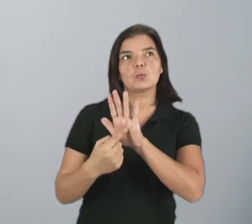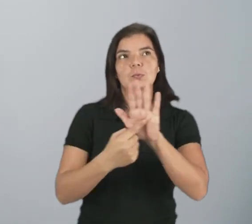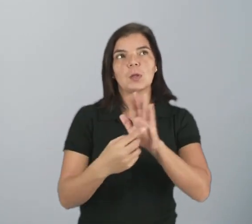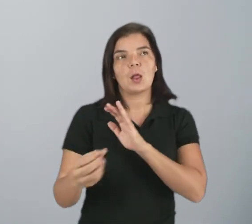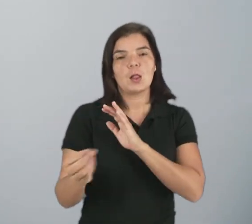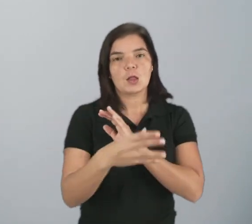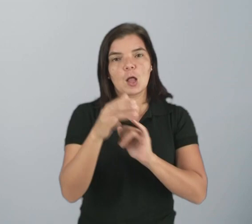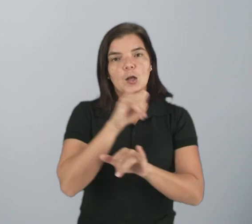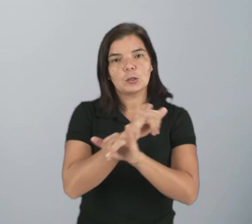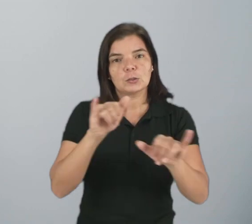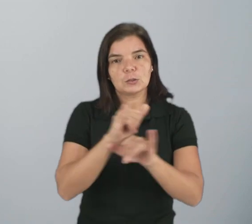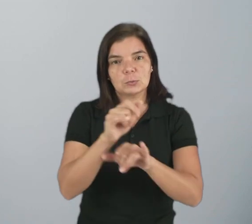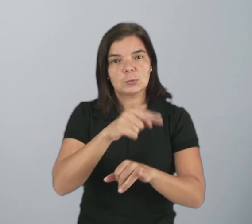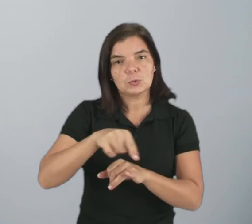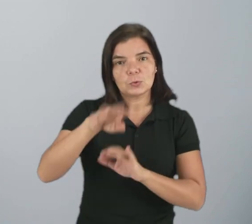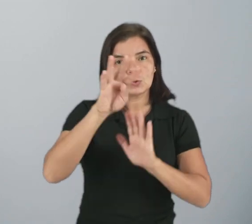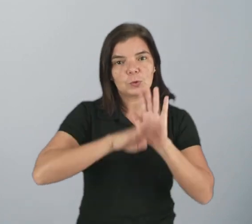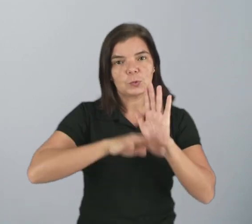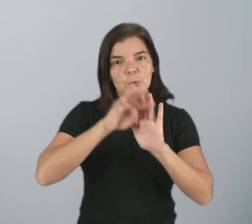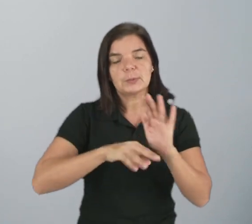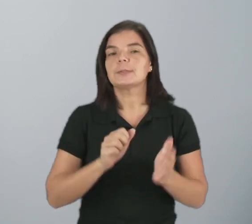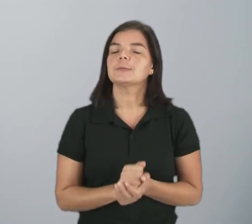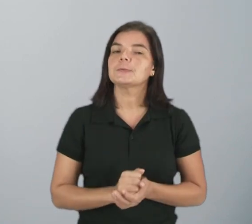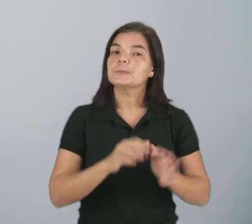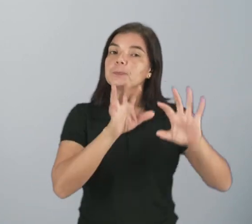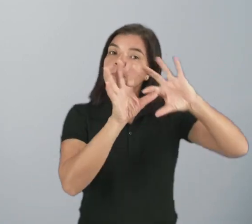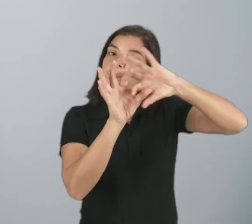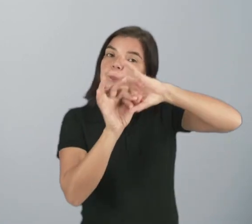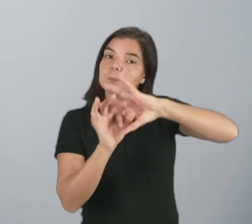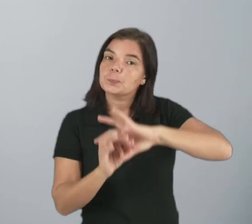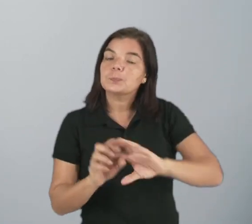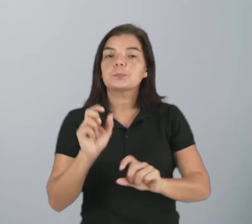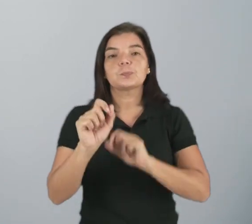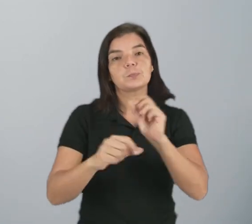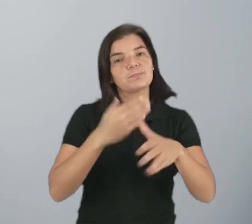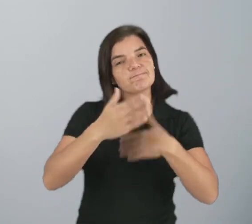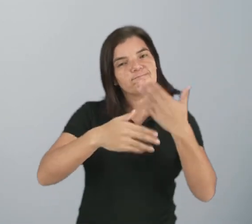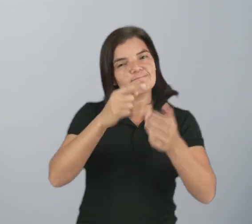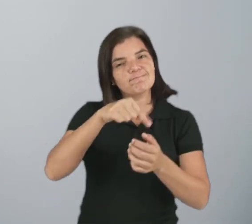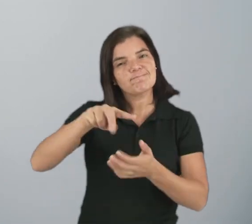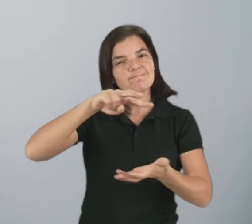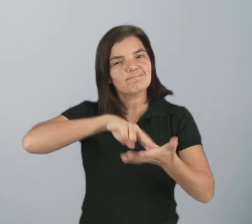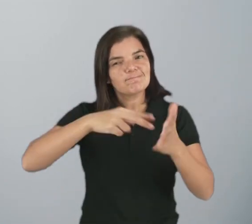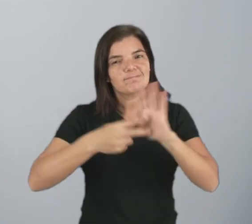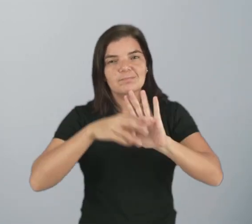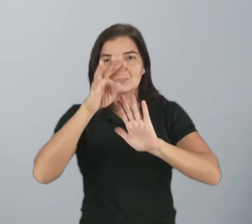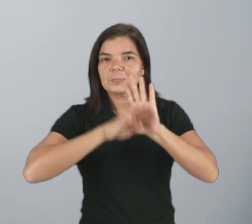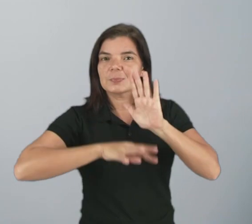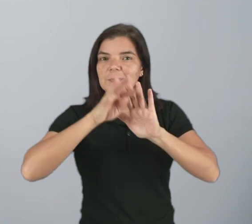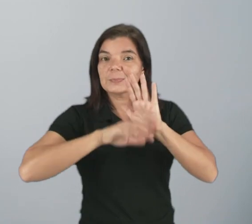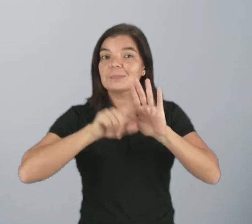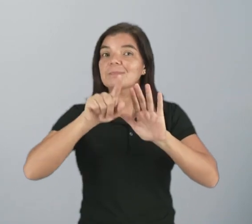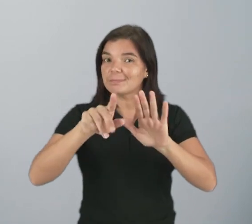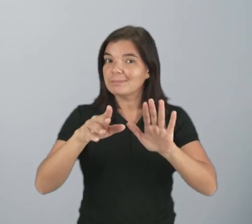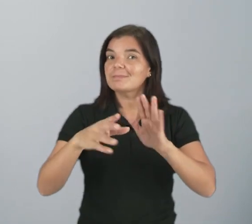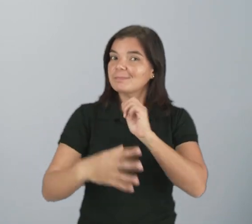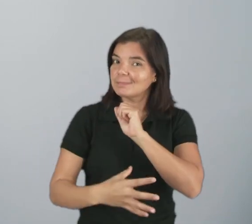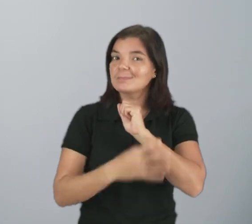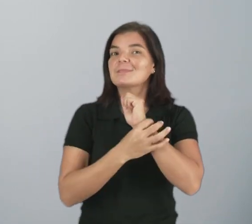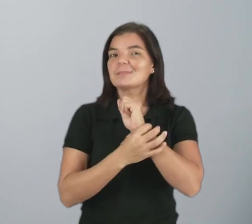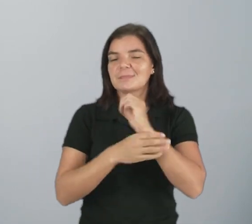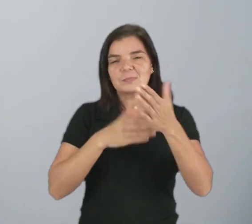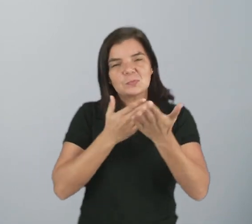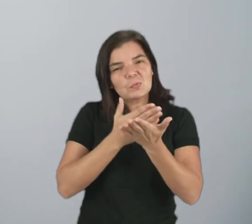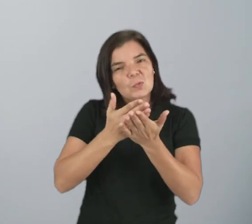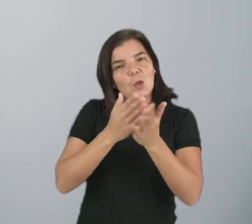apresentando novas informações no seu texto. E a coerência vai se dando à medida que o sentido do texto vai sendo garantido.